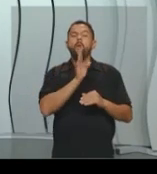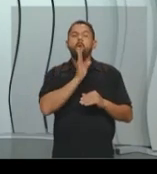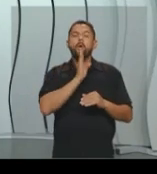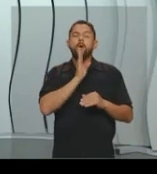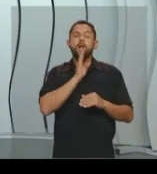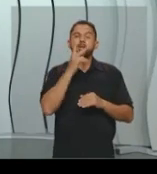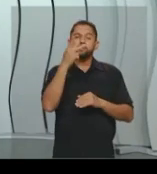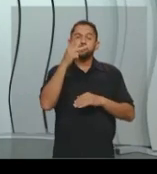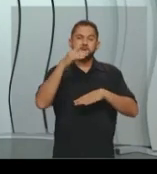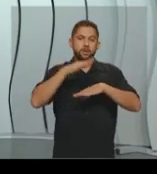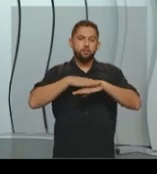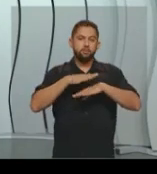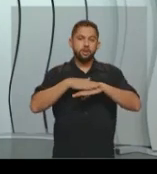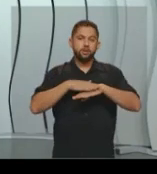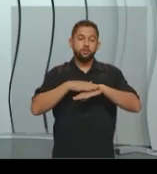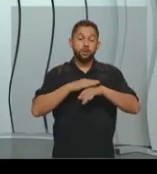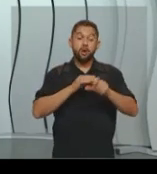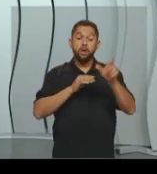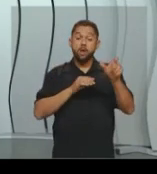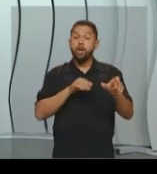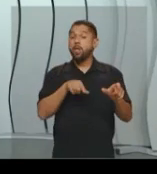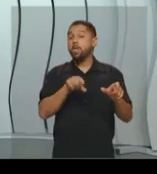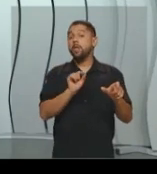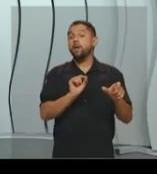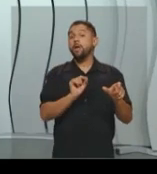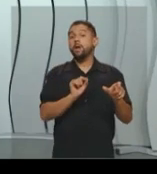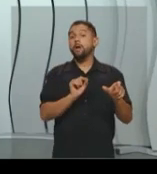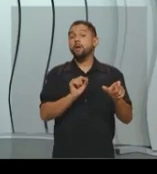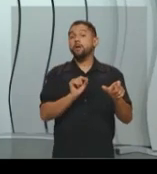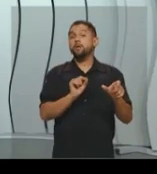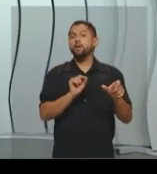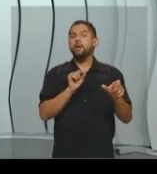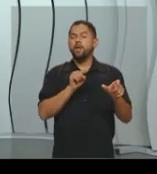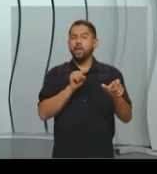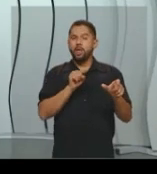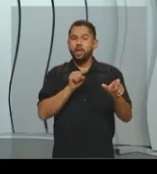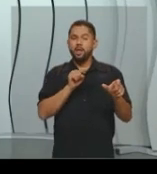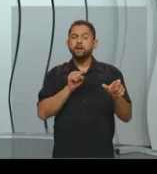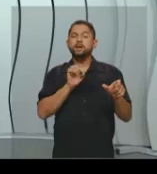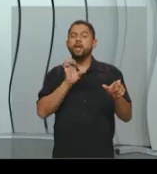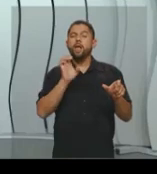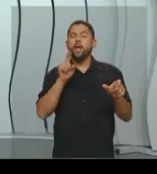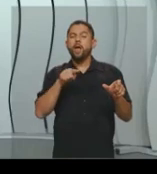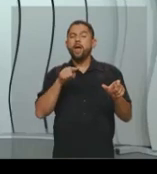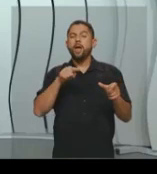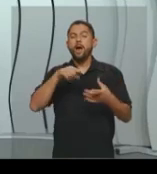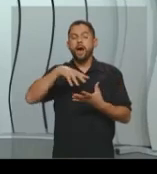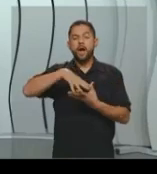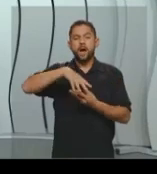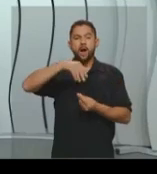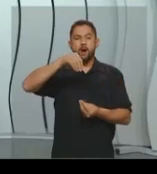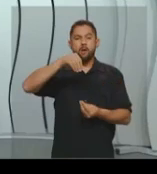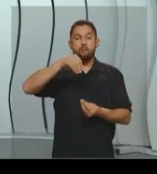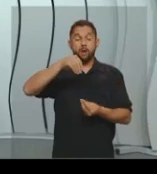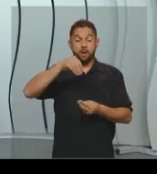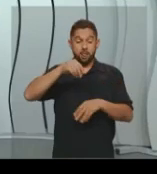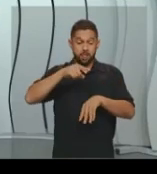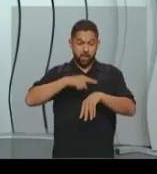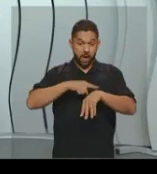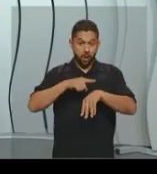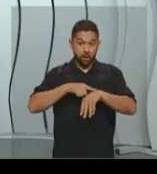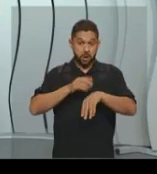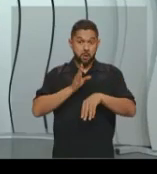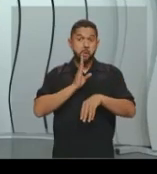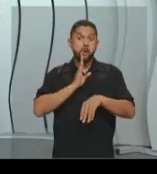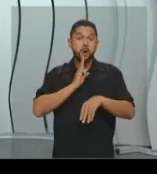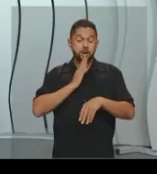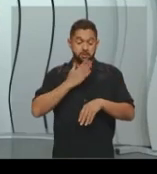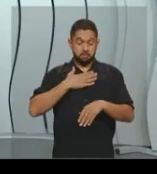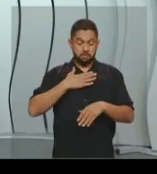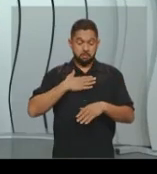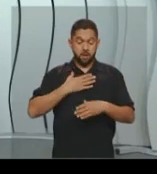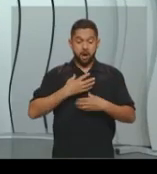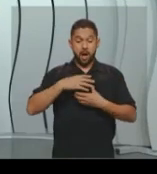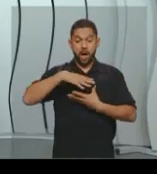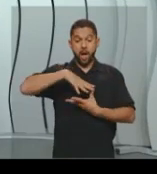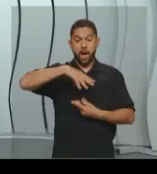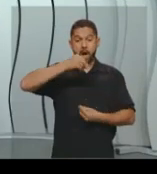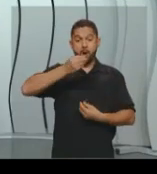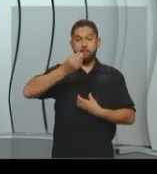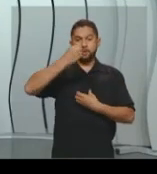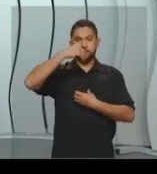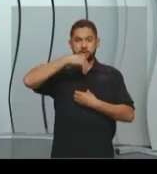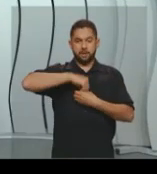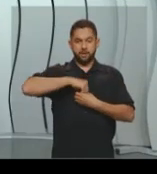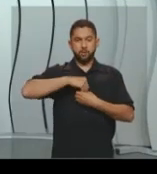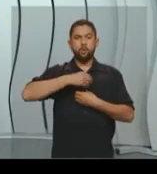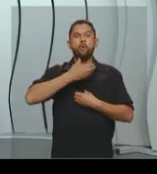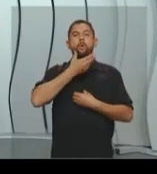o homem para Sócrates? O homem é essencialmente a sua alma. Conhecendo a alma, a sua própria alma, o